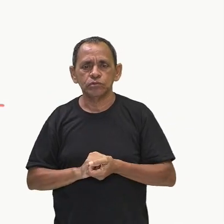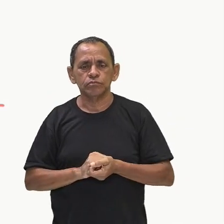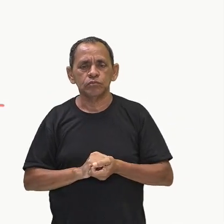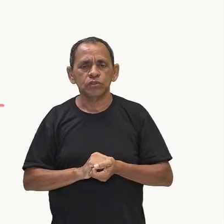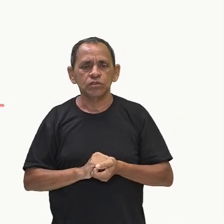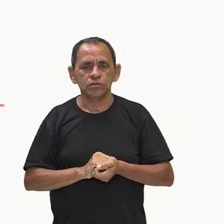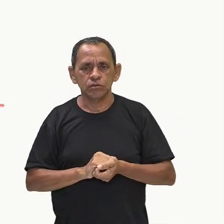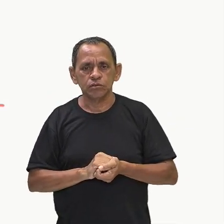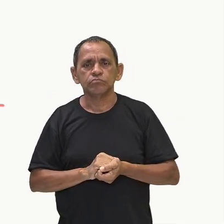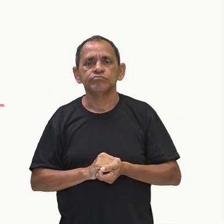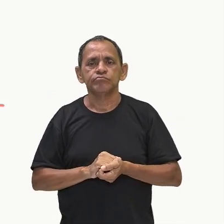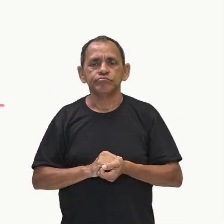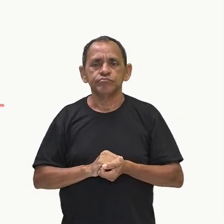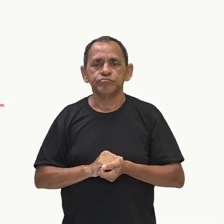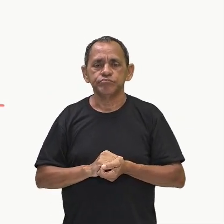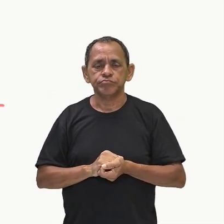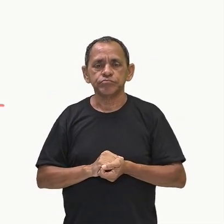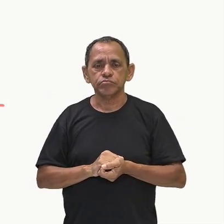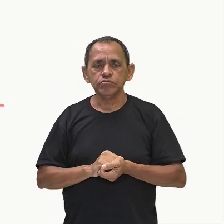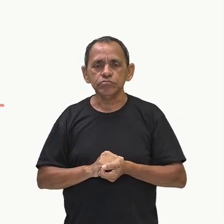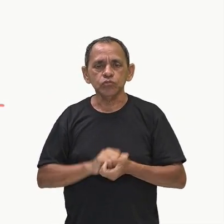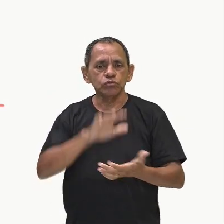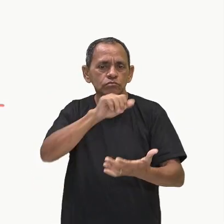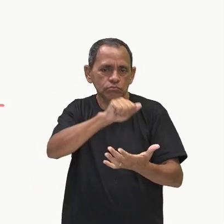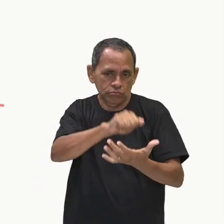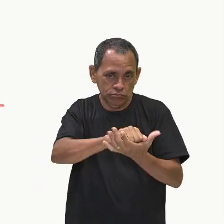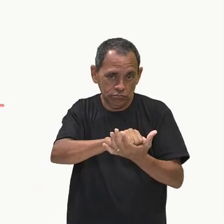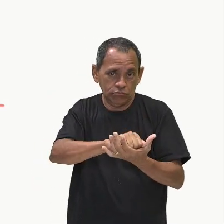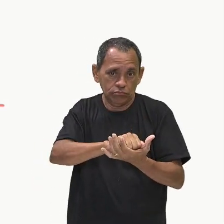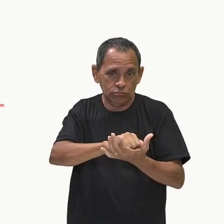do ribossomo e o RNA